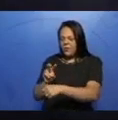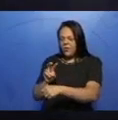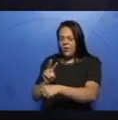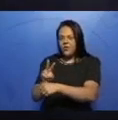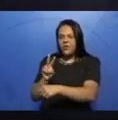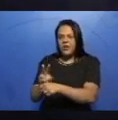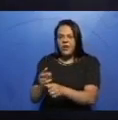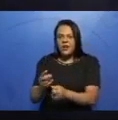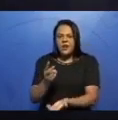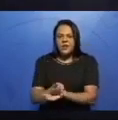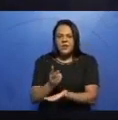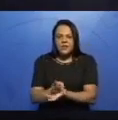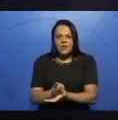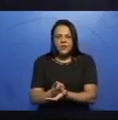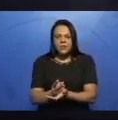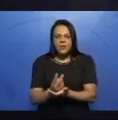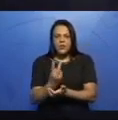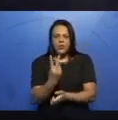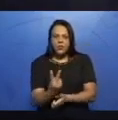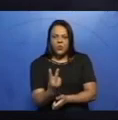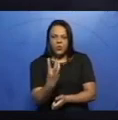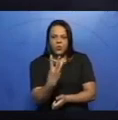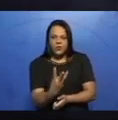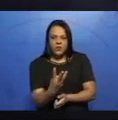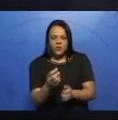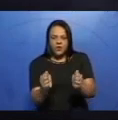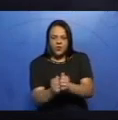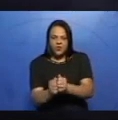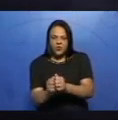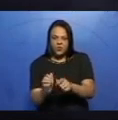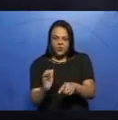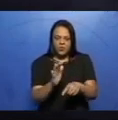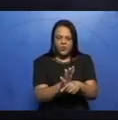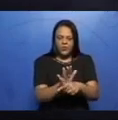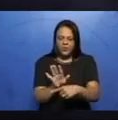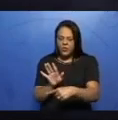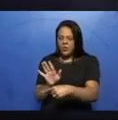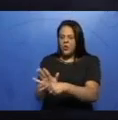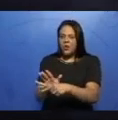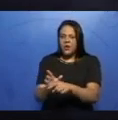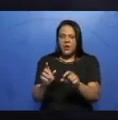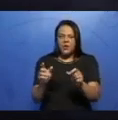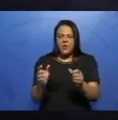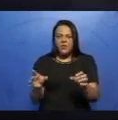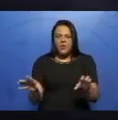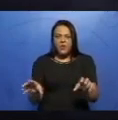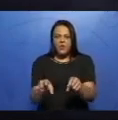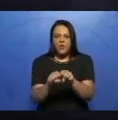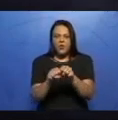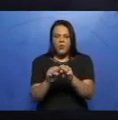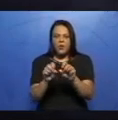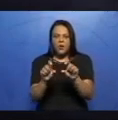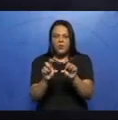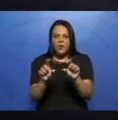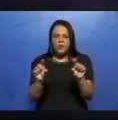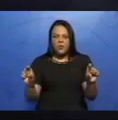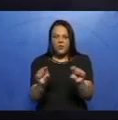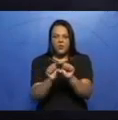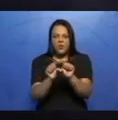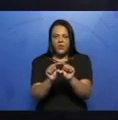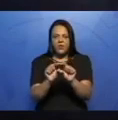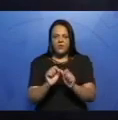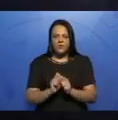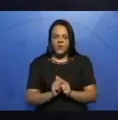com outros, auxiliando para formar uma oração. Então, vamos lá. Os verbos